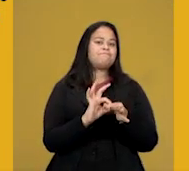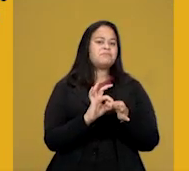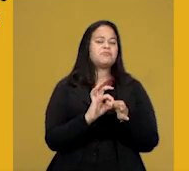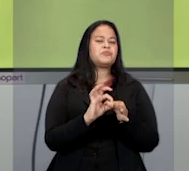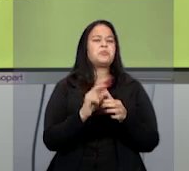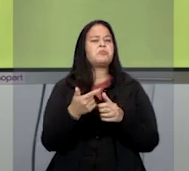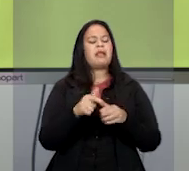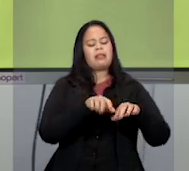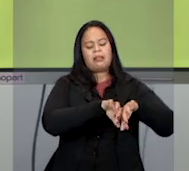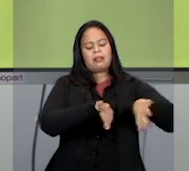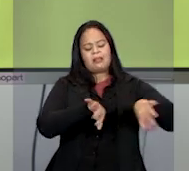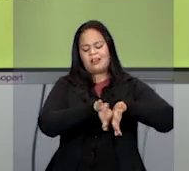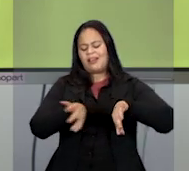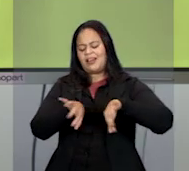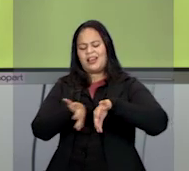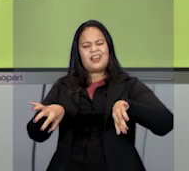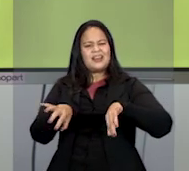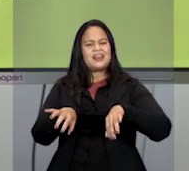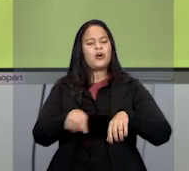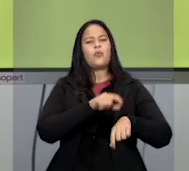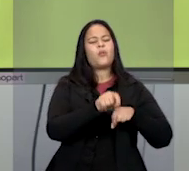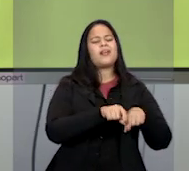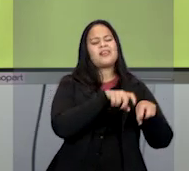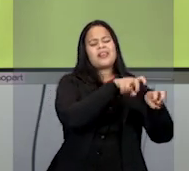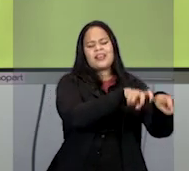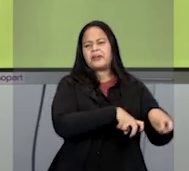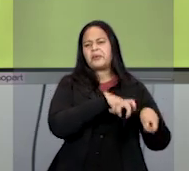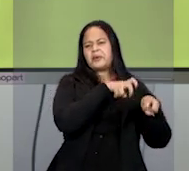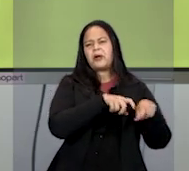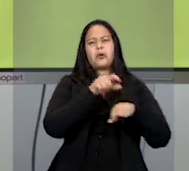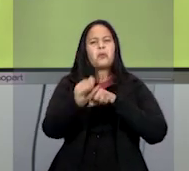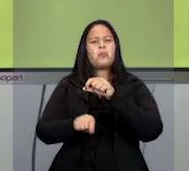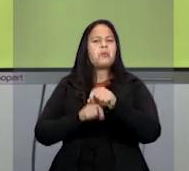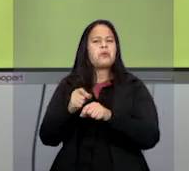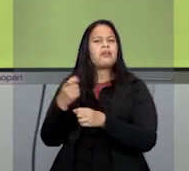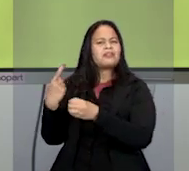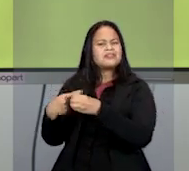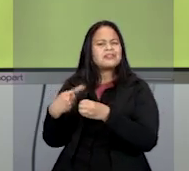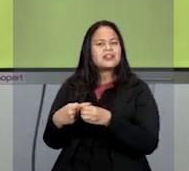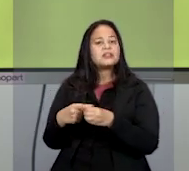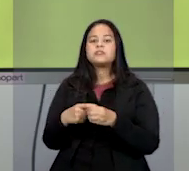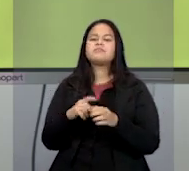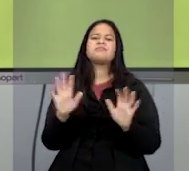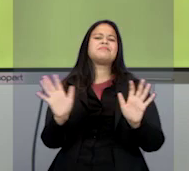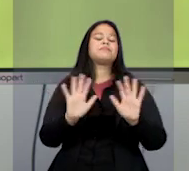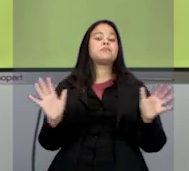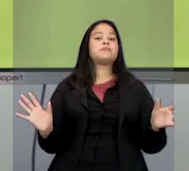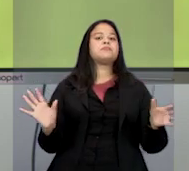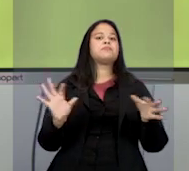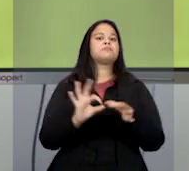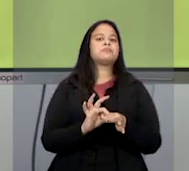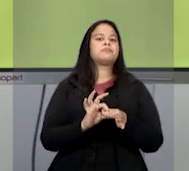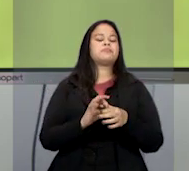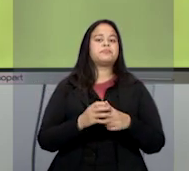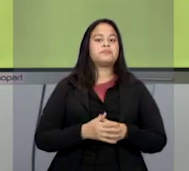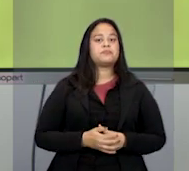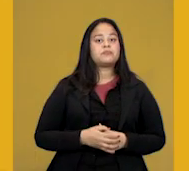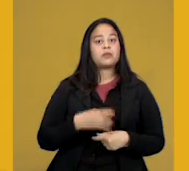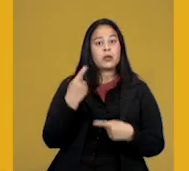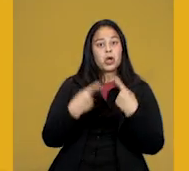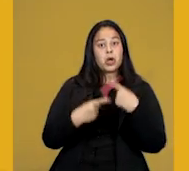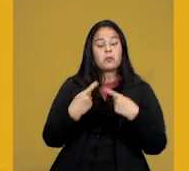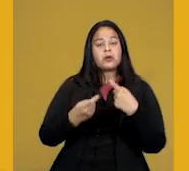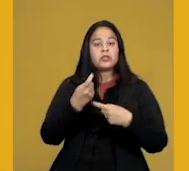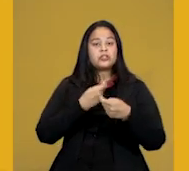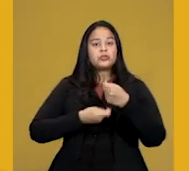uma separação mais entre o que é espaço rural e o que é espaço urbano. O setor em peso político e financeiro